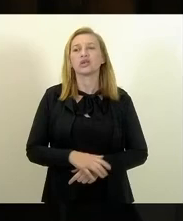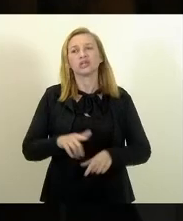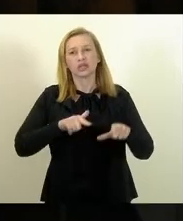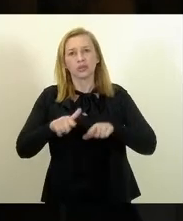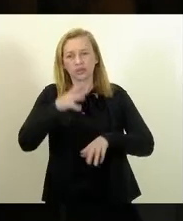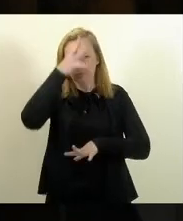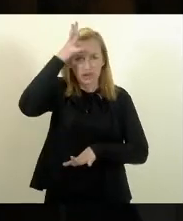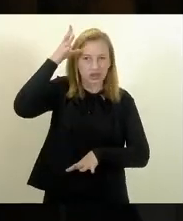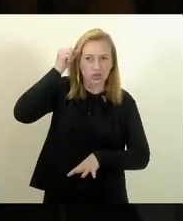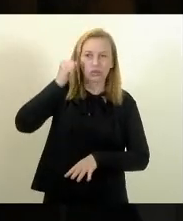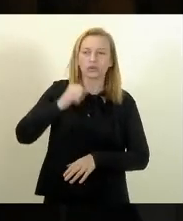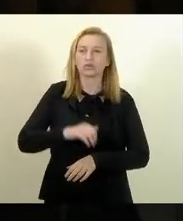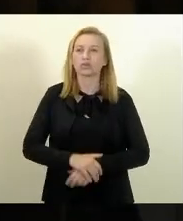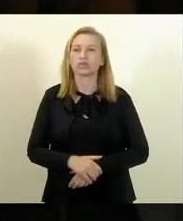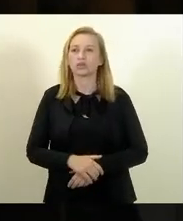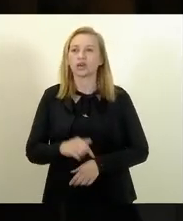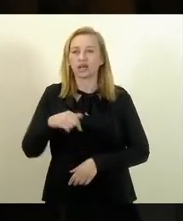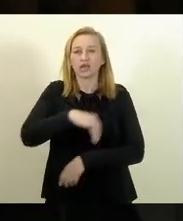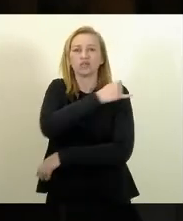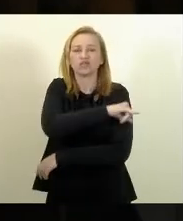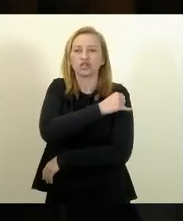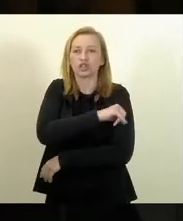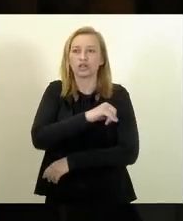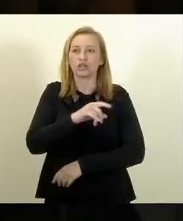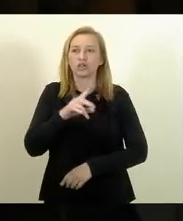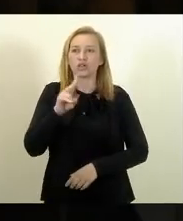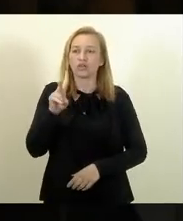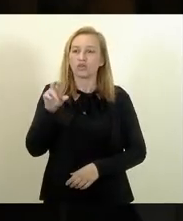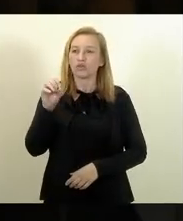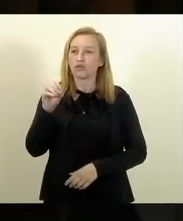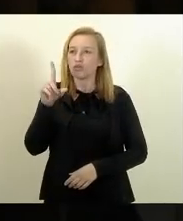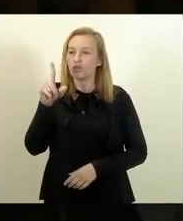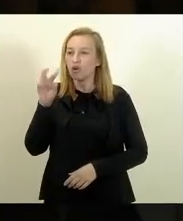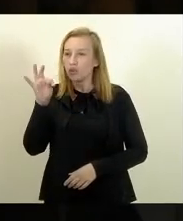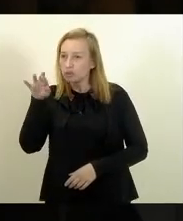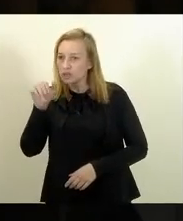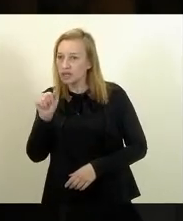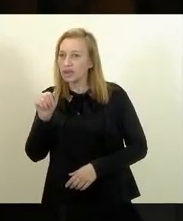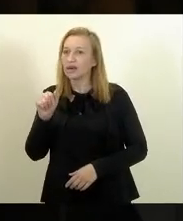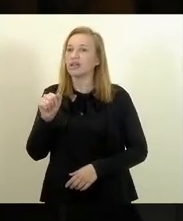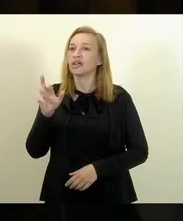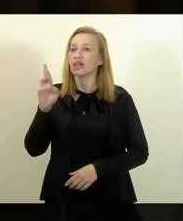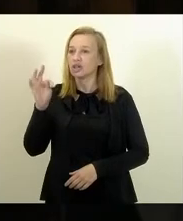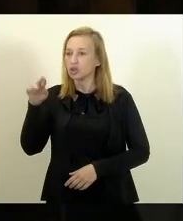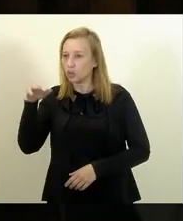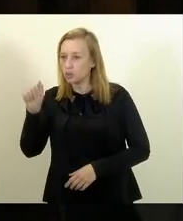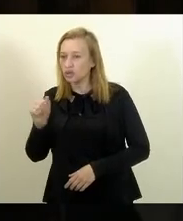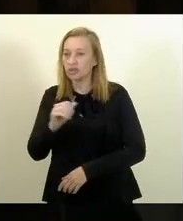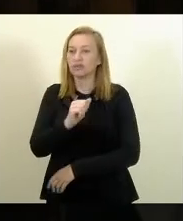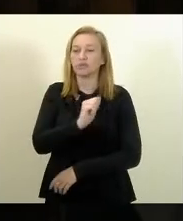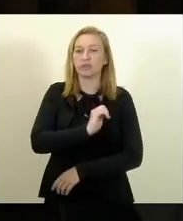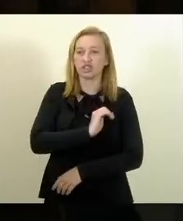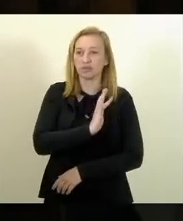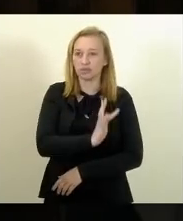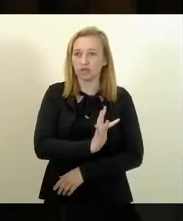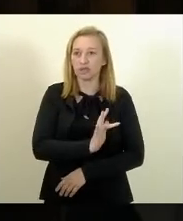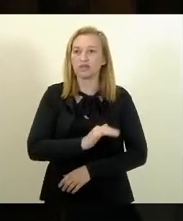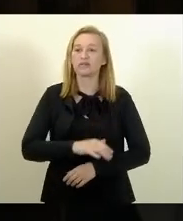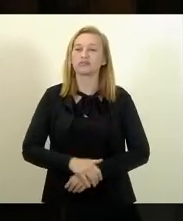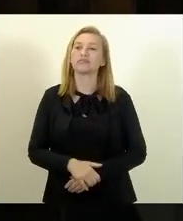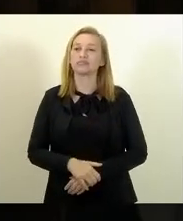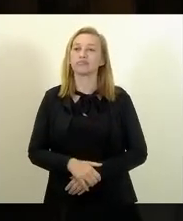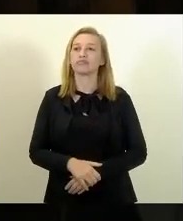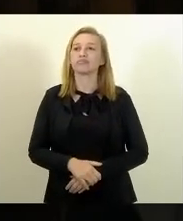atuou aqui no Rio de Janeiro em Volta Redonda, por muito tempo na Baixada Fluminense, São João de Meriti, agora está aqui na capital. E